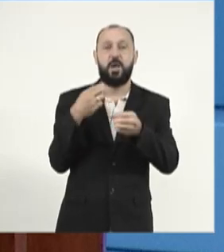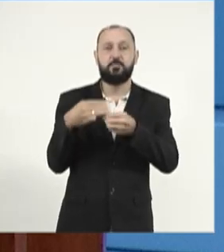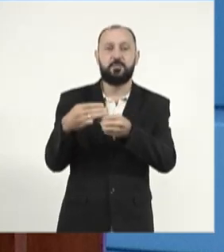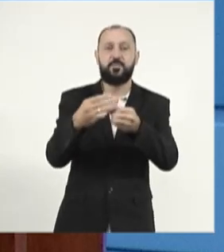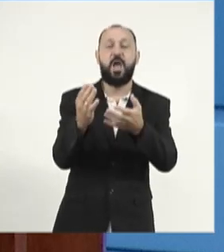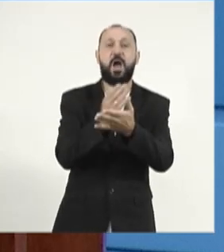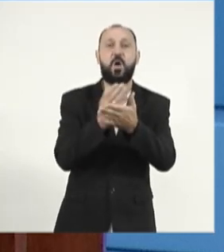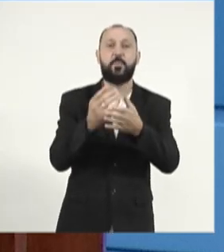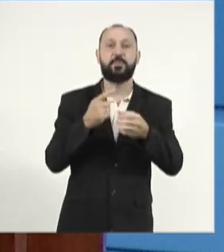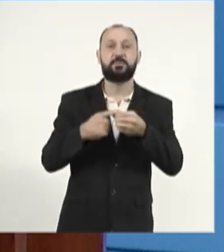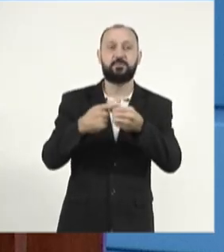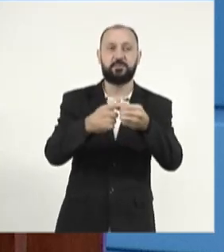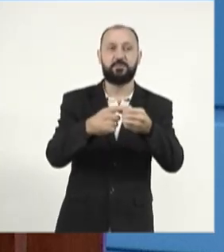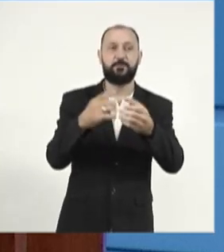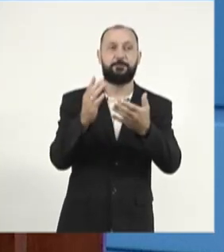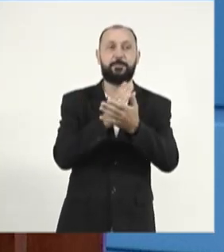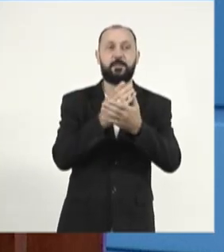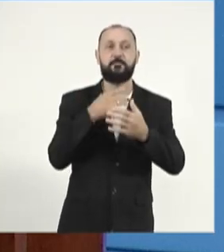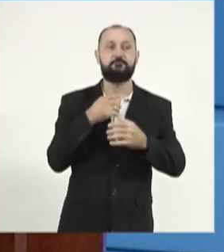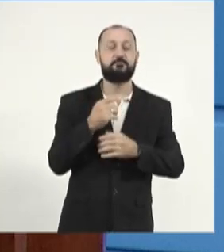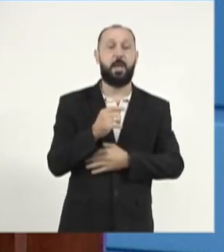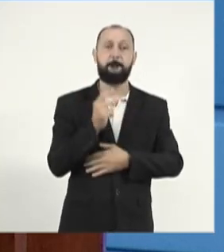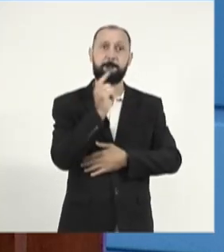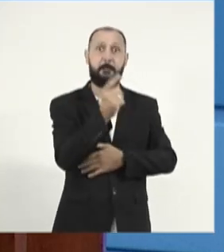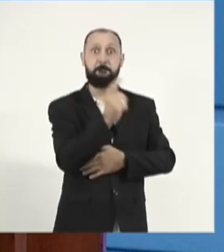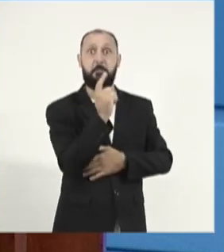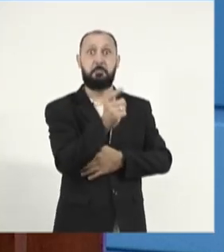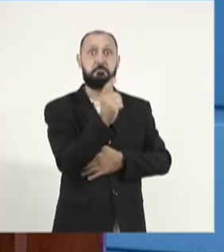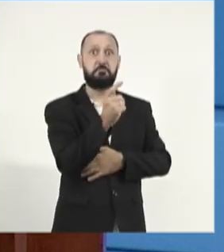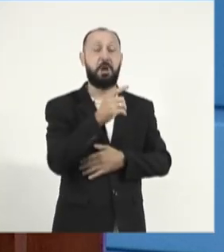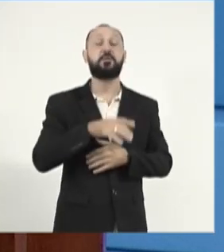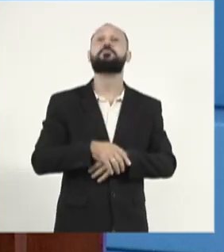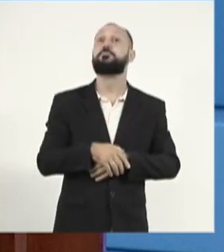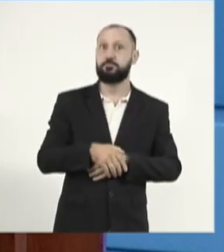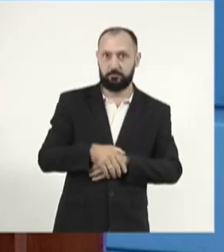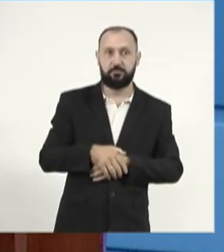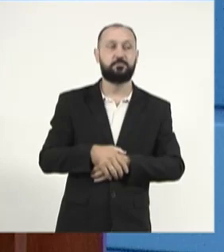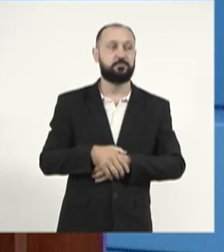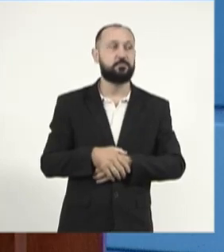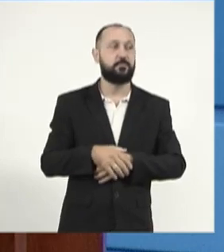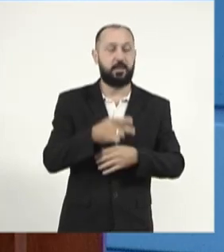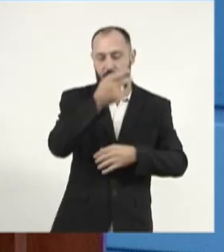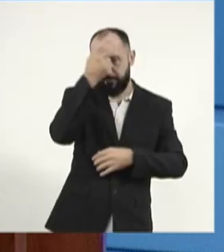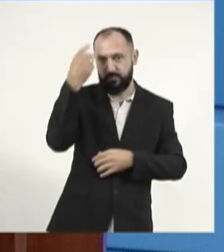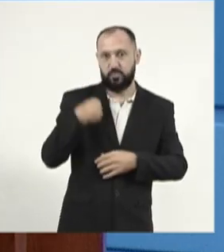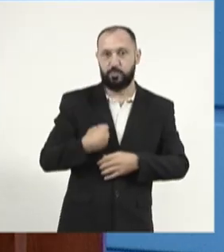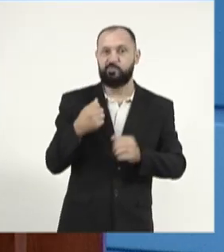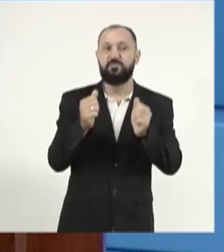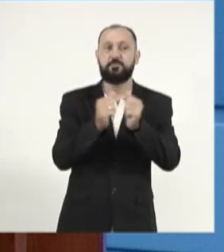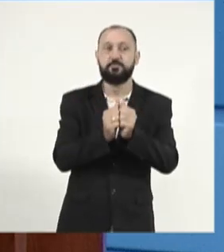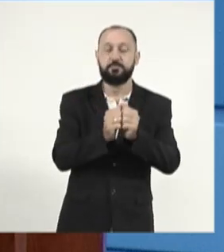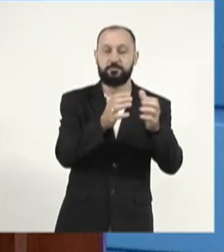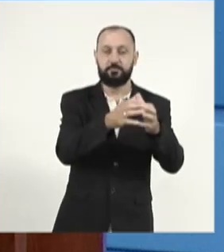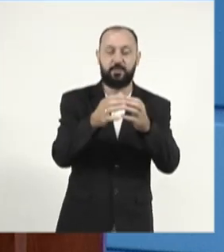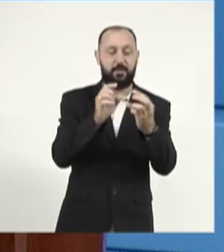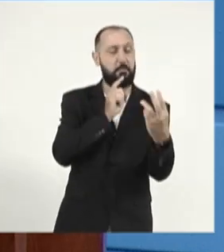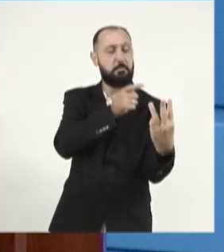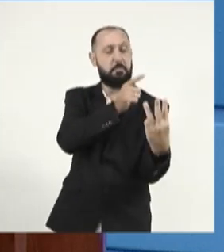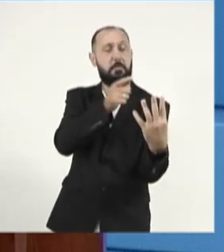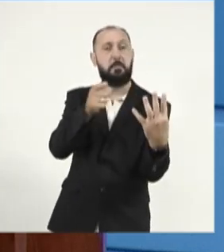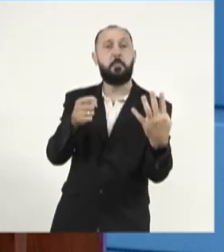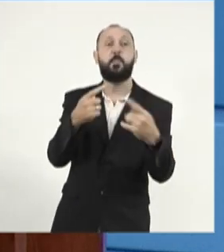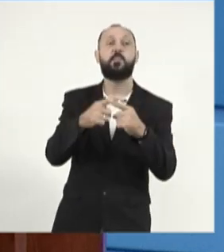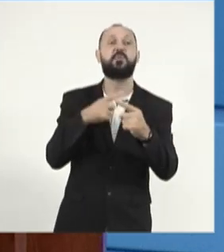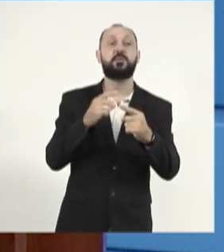algumas cidades, houve muita ameaça às pessoas, os integrantes do grupo foram ameaçados por